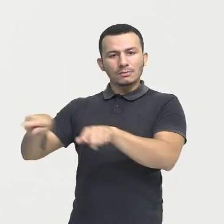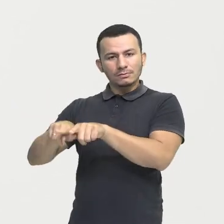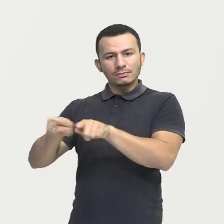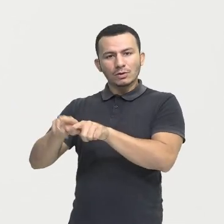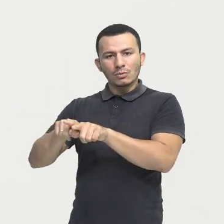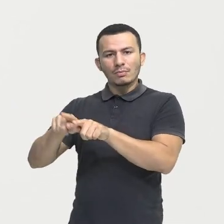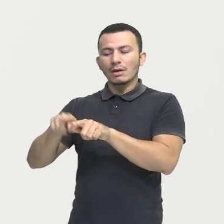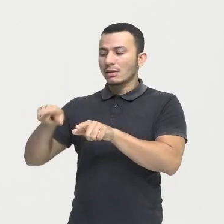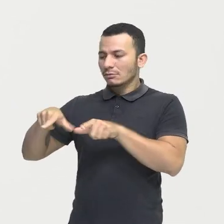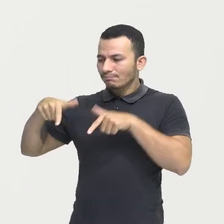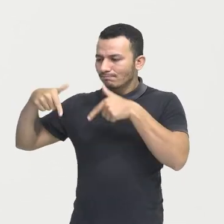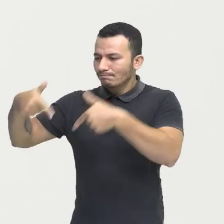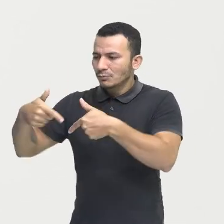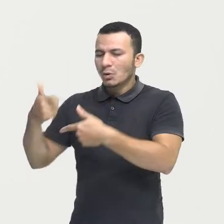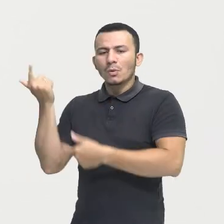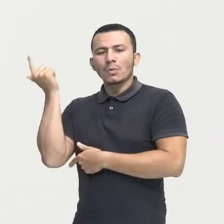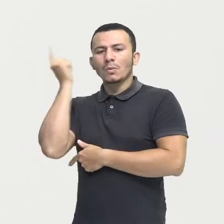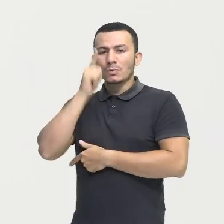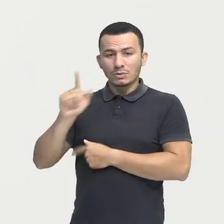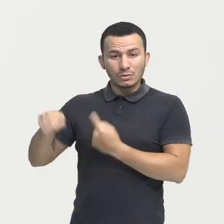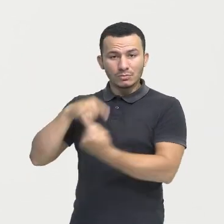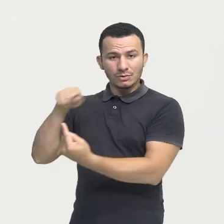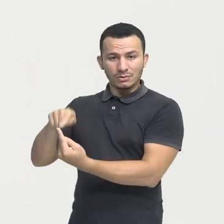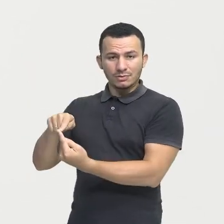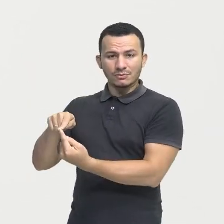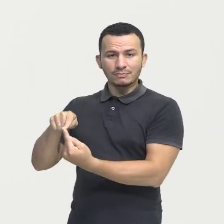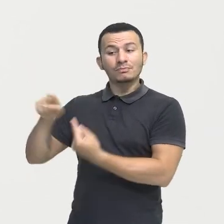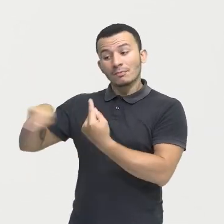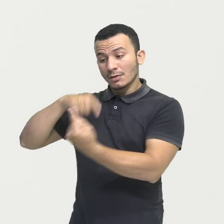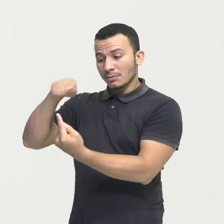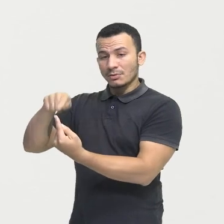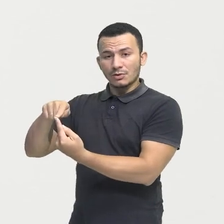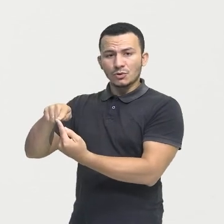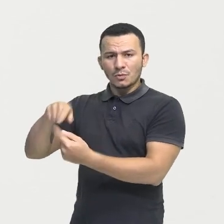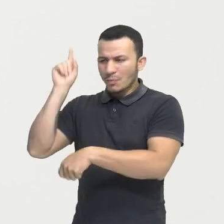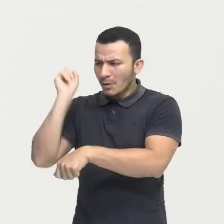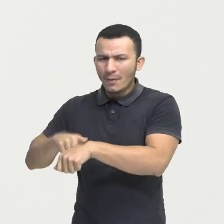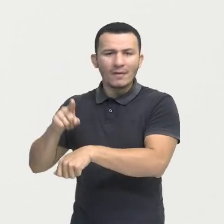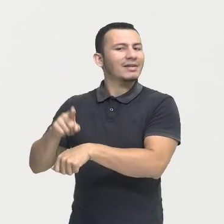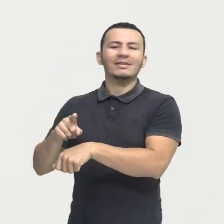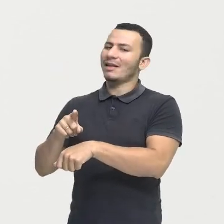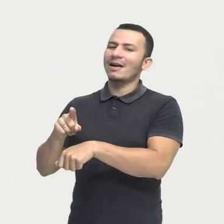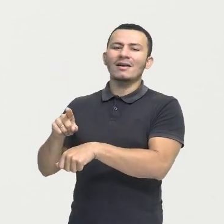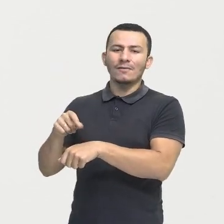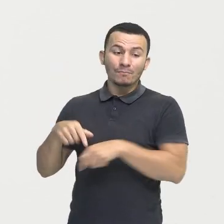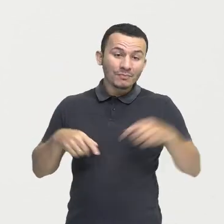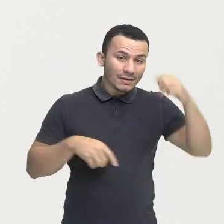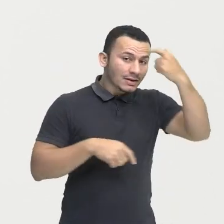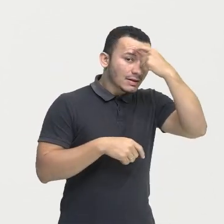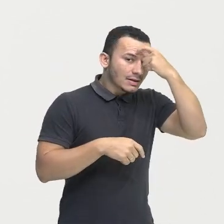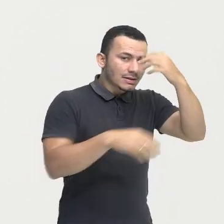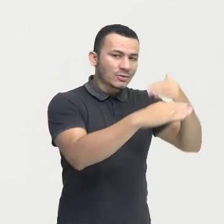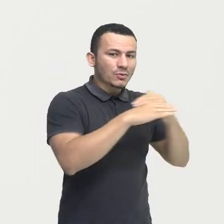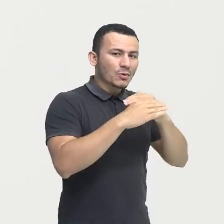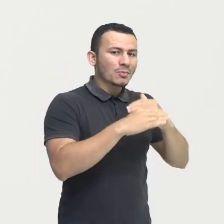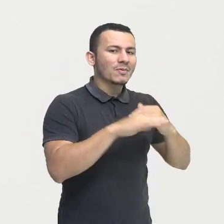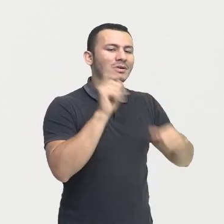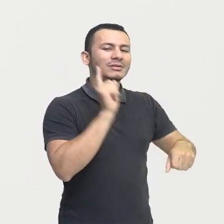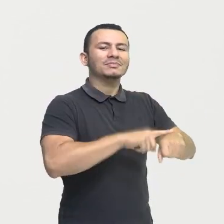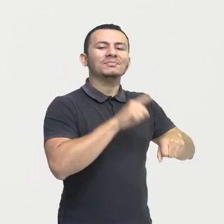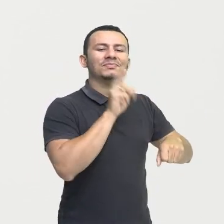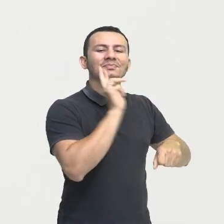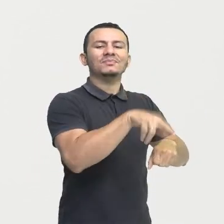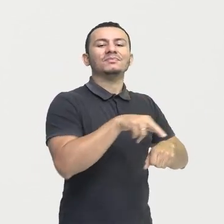que traga um resultado, né? Esse resultado não é imediato. Vocês viram que no senso comum é imediato.